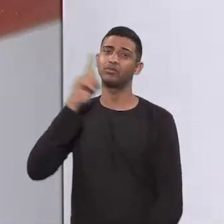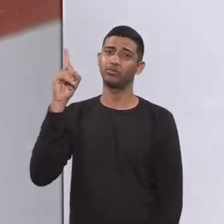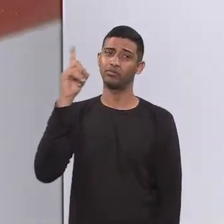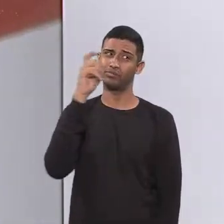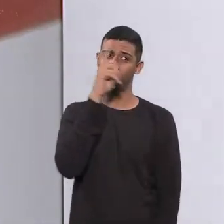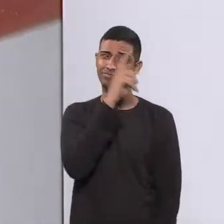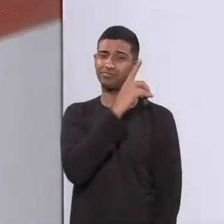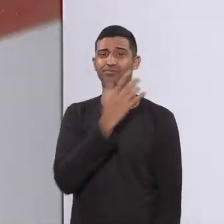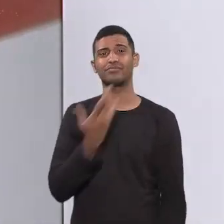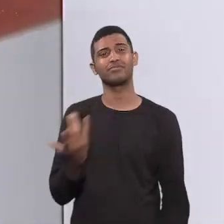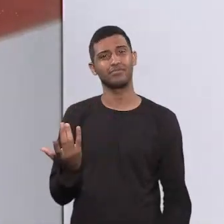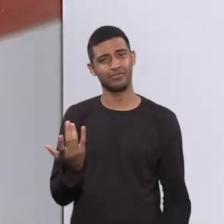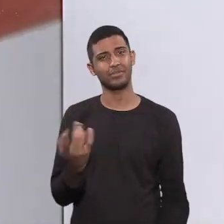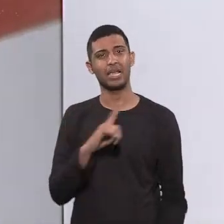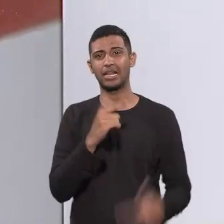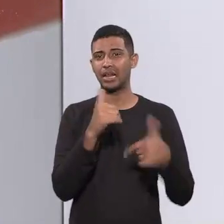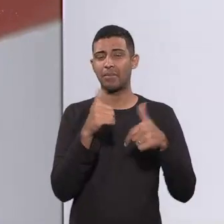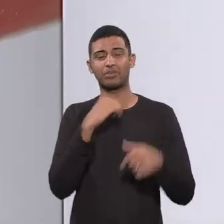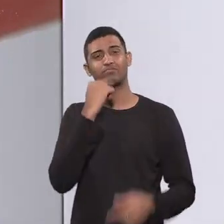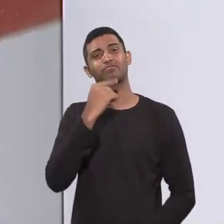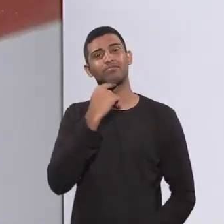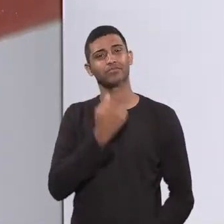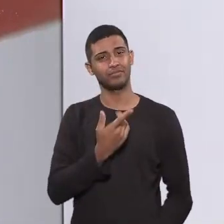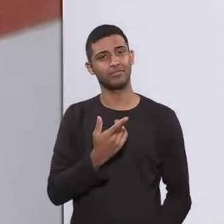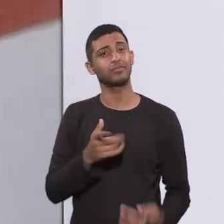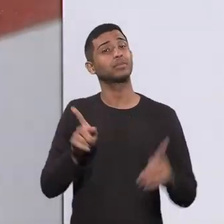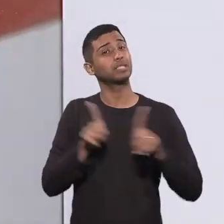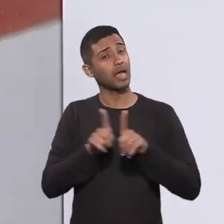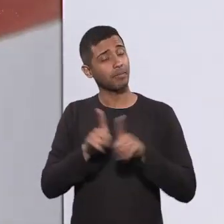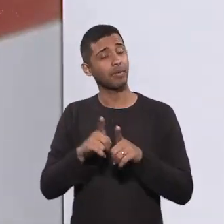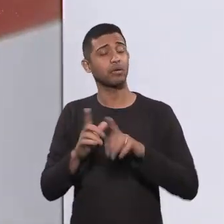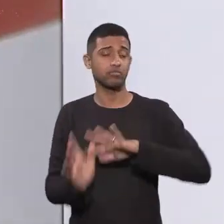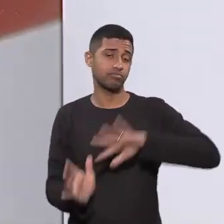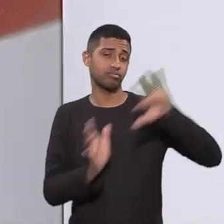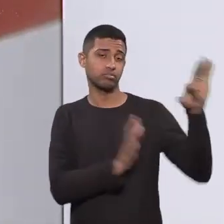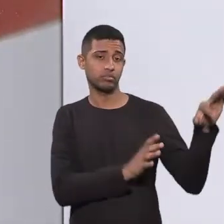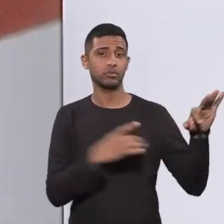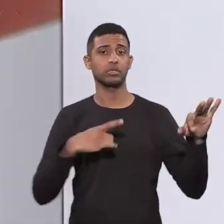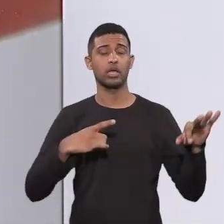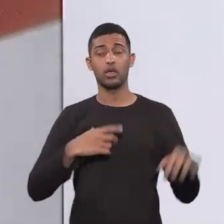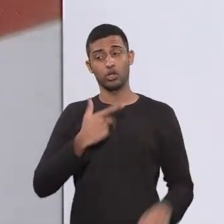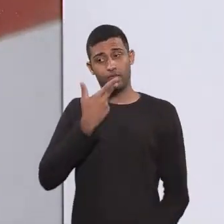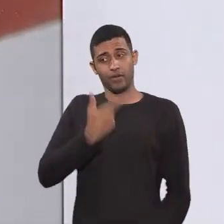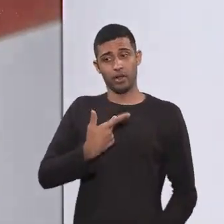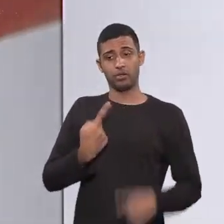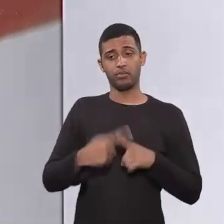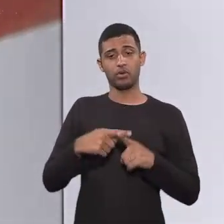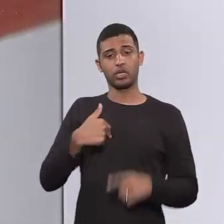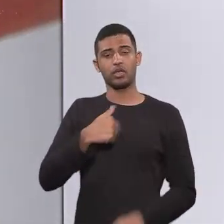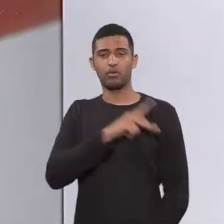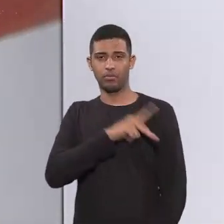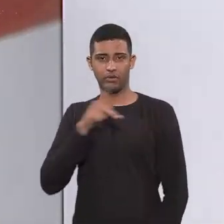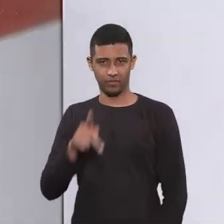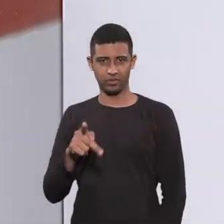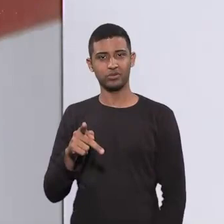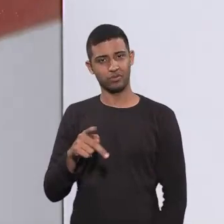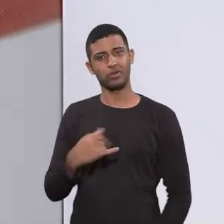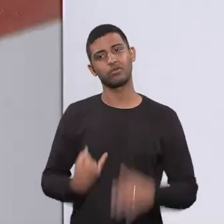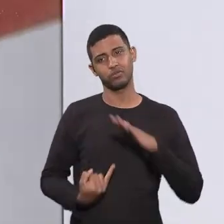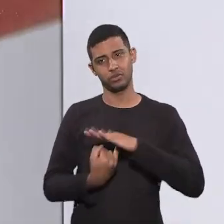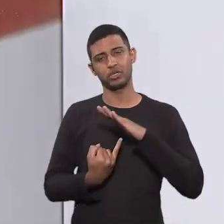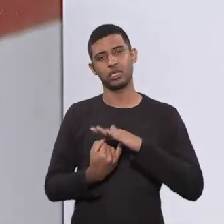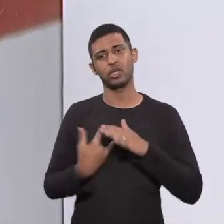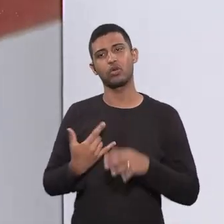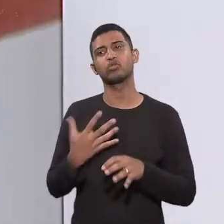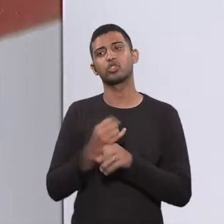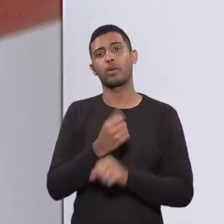dificulta de sobremaneira o trabalho do professor. Além disso, nós temos aí, eu estou falando como professor de um instituto de educação, né? Estou